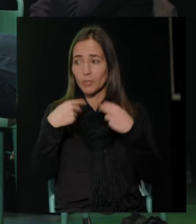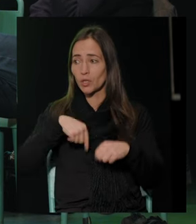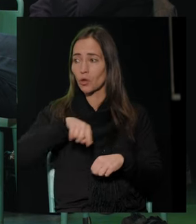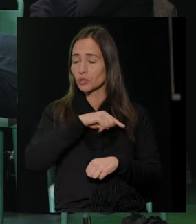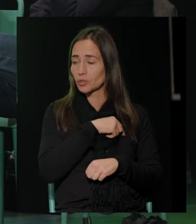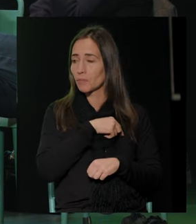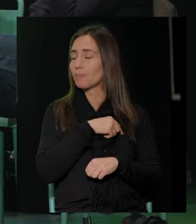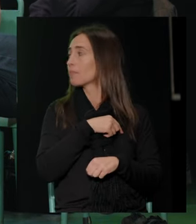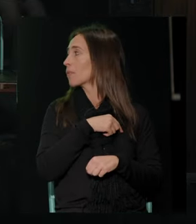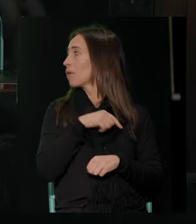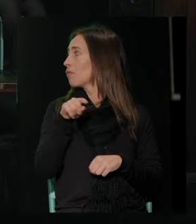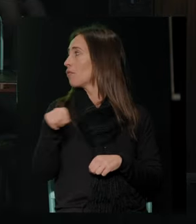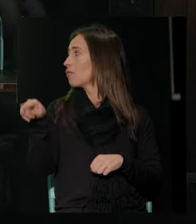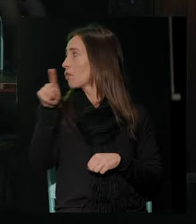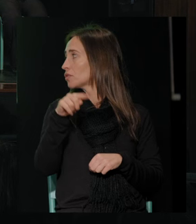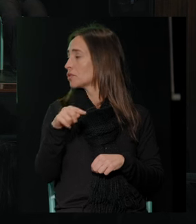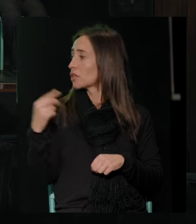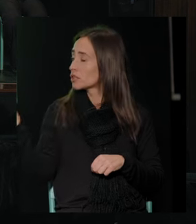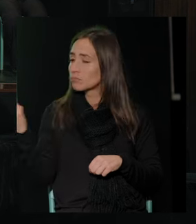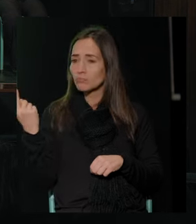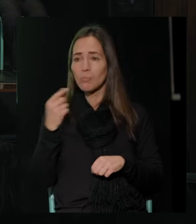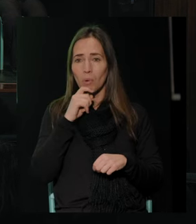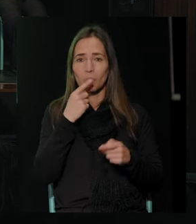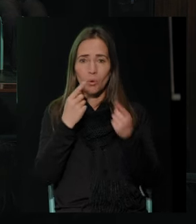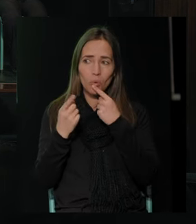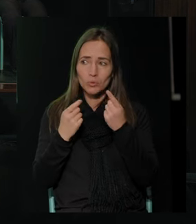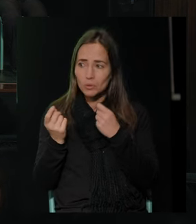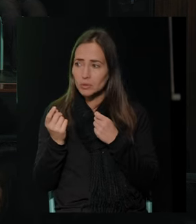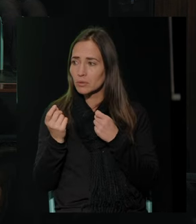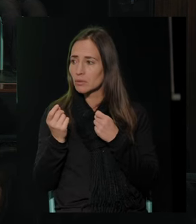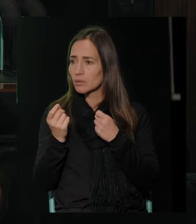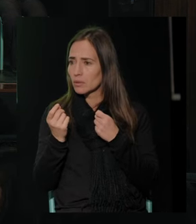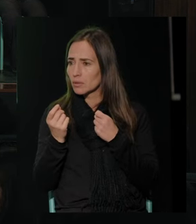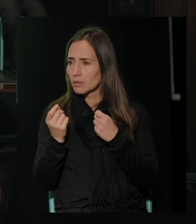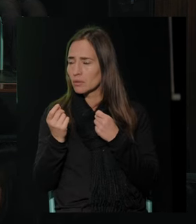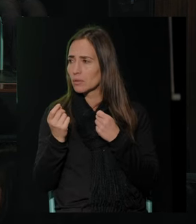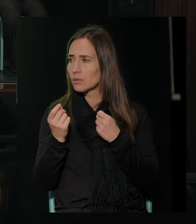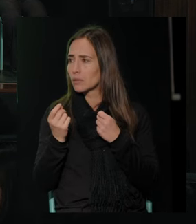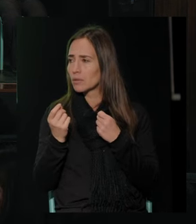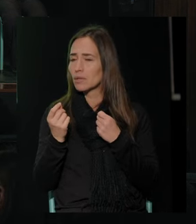Vocês, convidados, importam-se que façamos... Não. Estou...